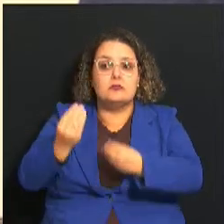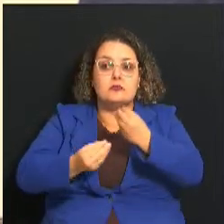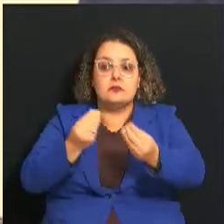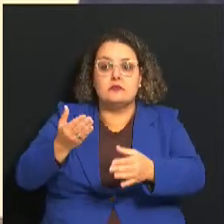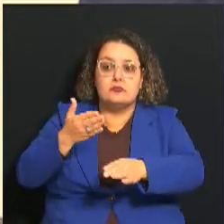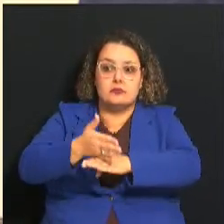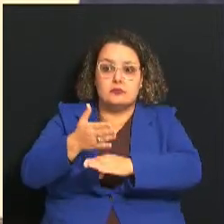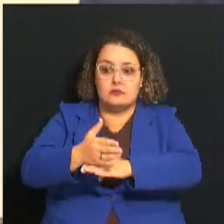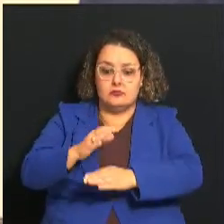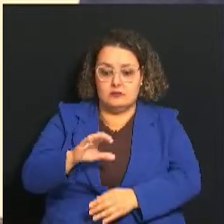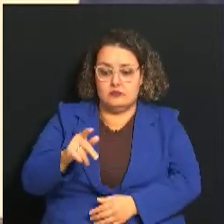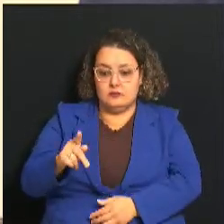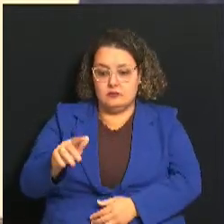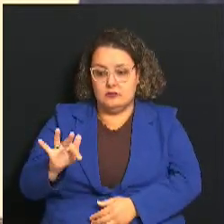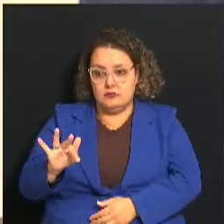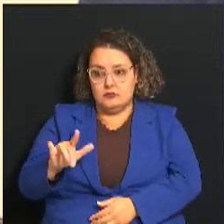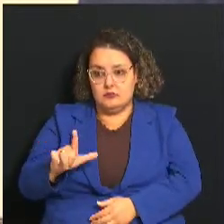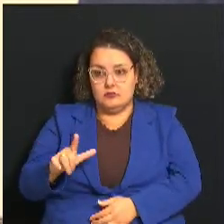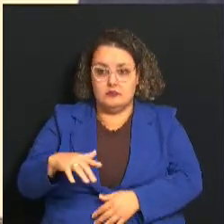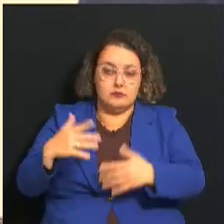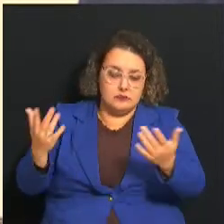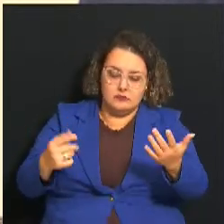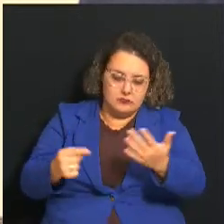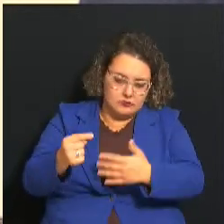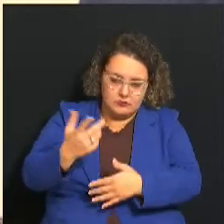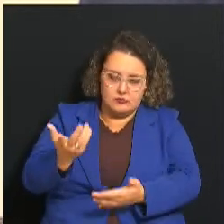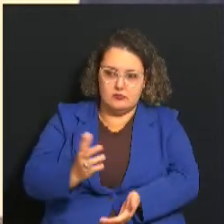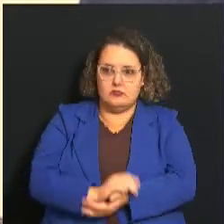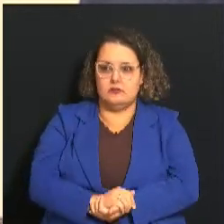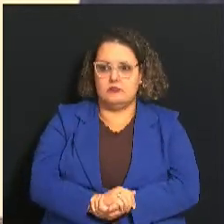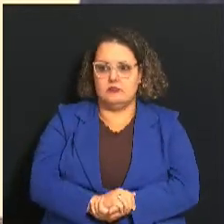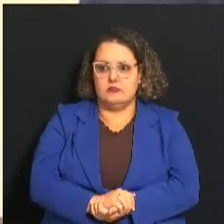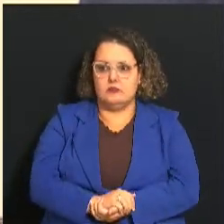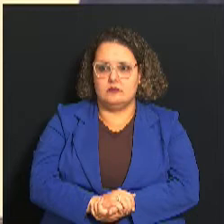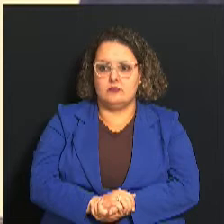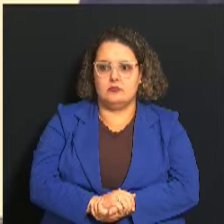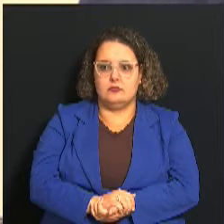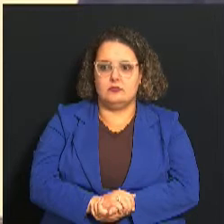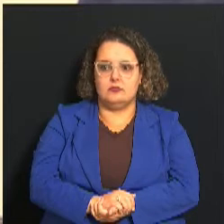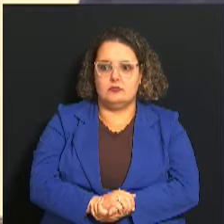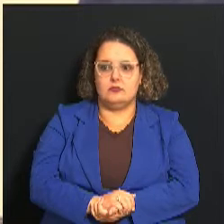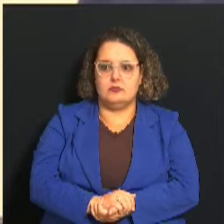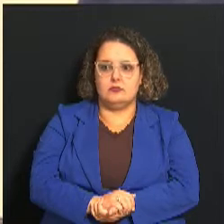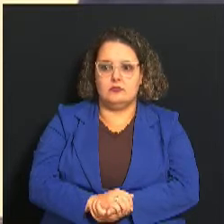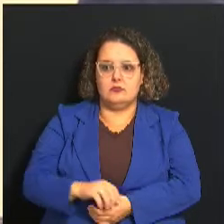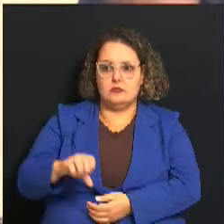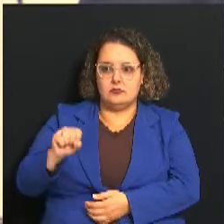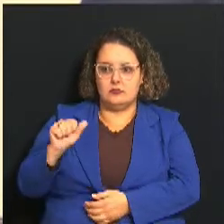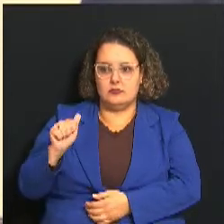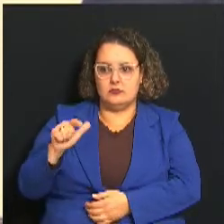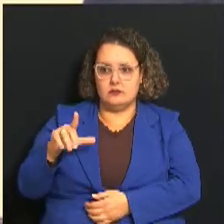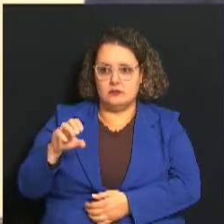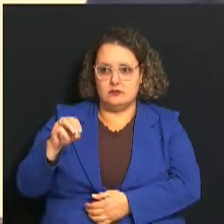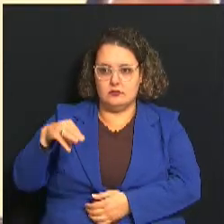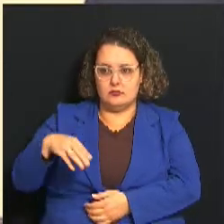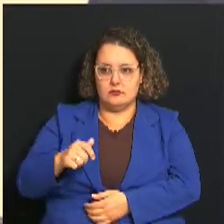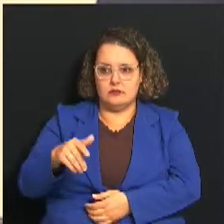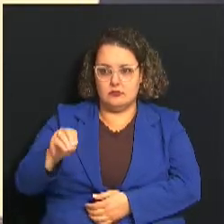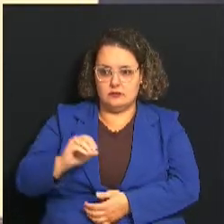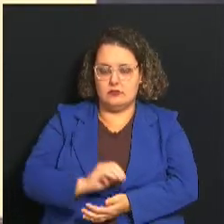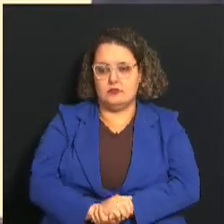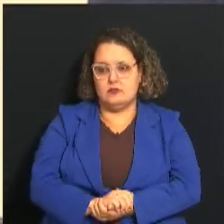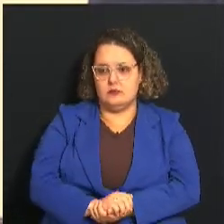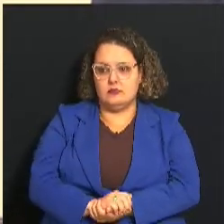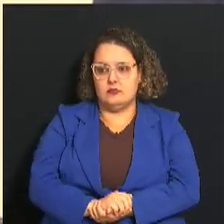do CPFL, etc. e tal, enfim. Mas, Salomão, eu acho que a gente pode melhorar. Eu não